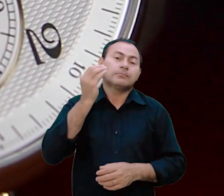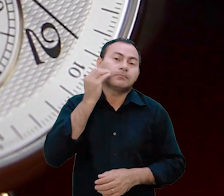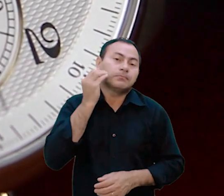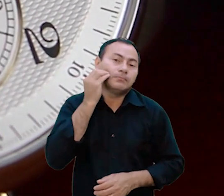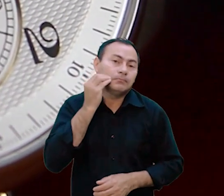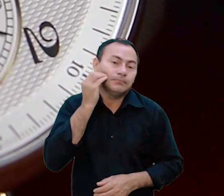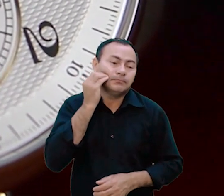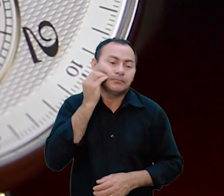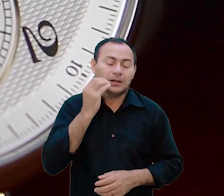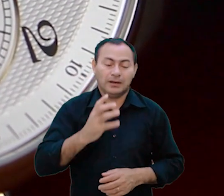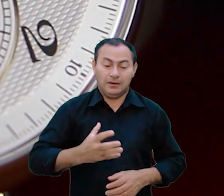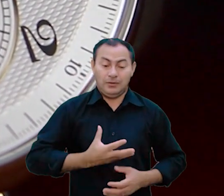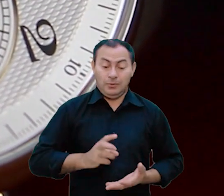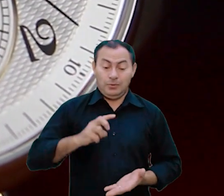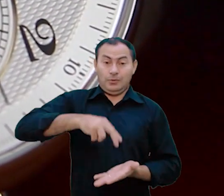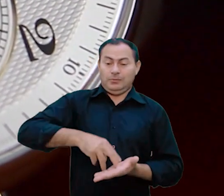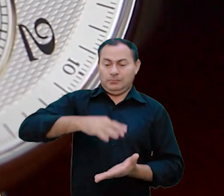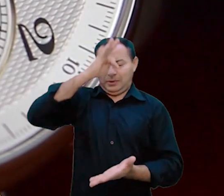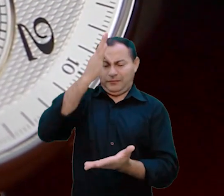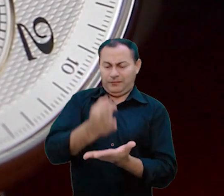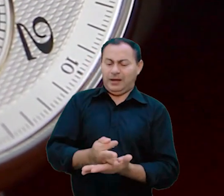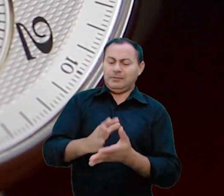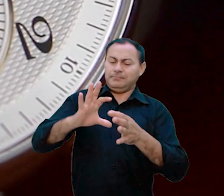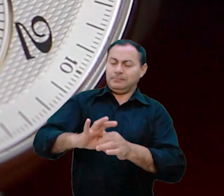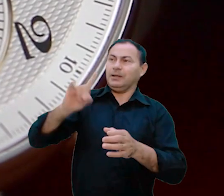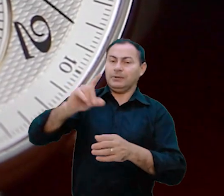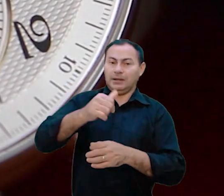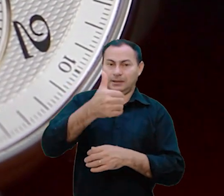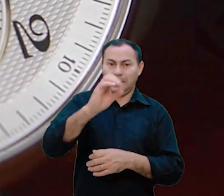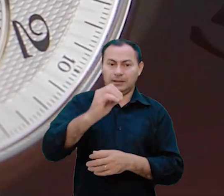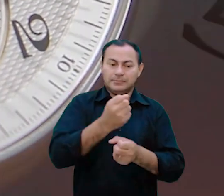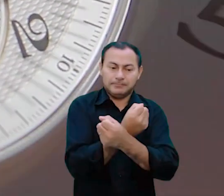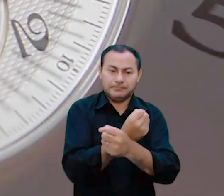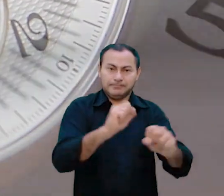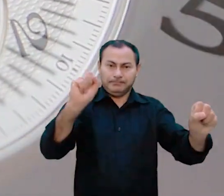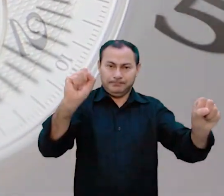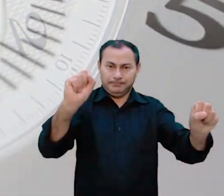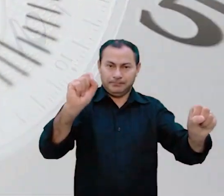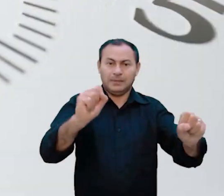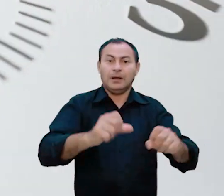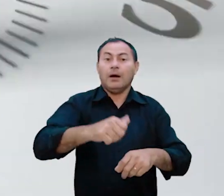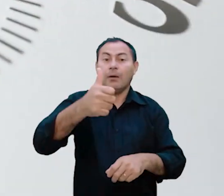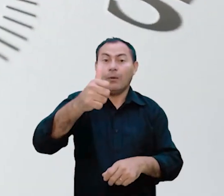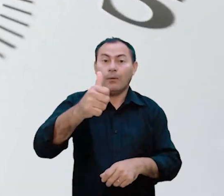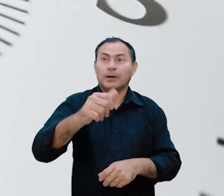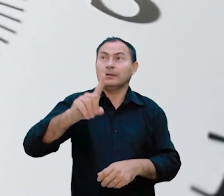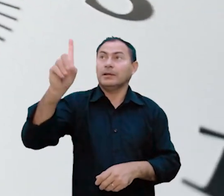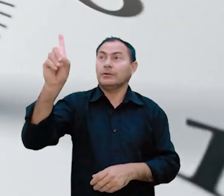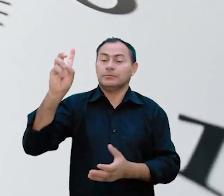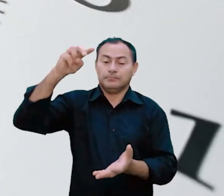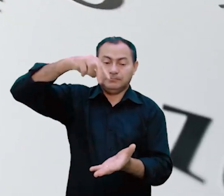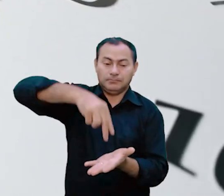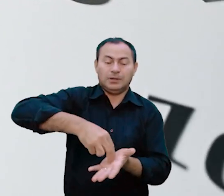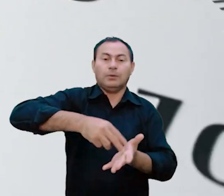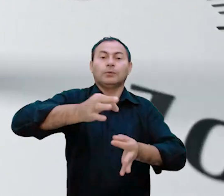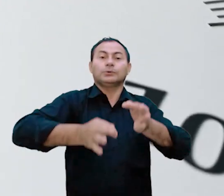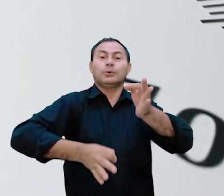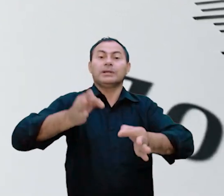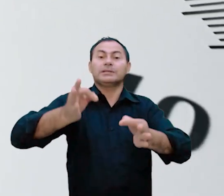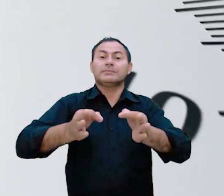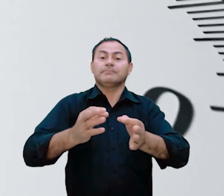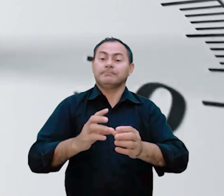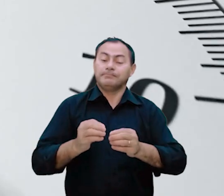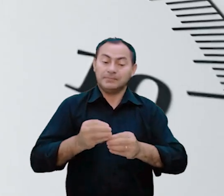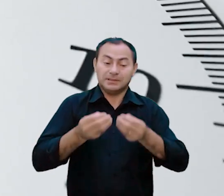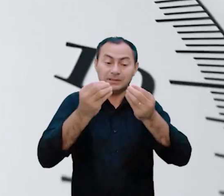horas experimentavam um reavivamento. Às 10 horas se dava a libertação deles e às 11 horas Deus levantava um